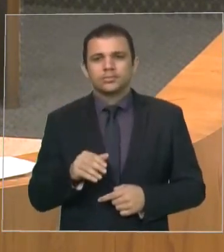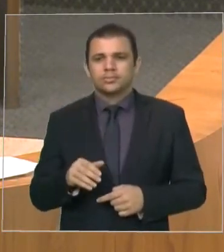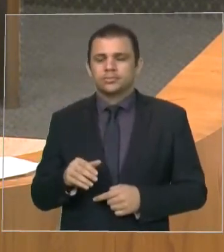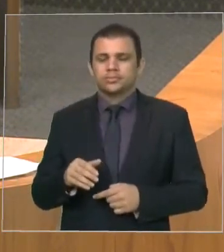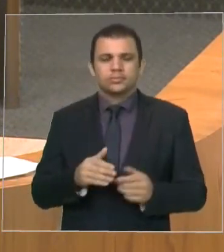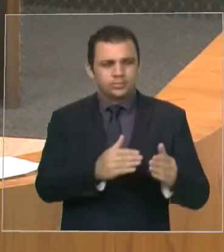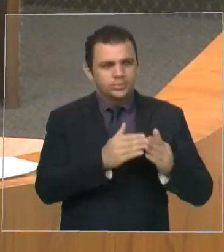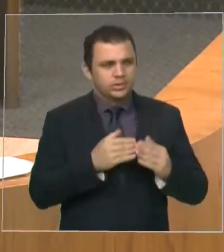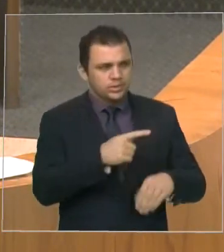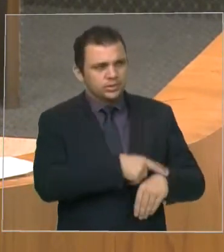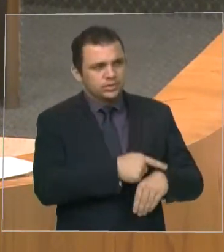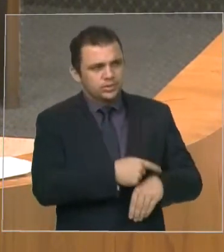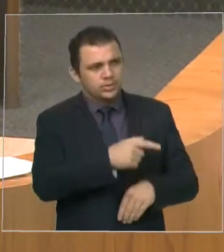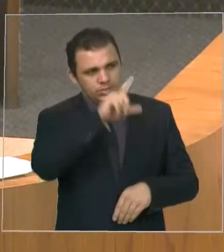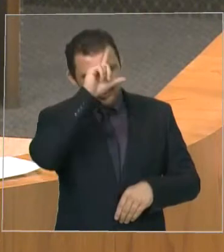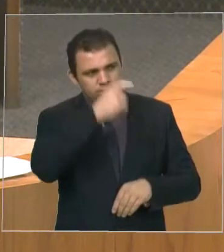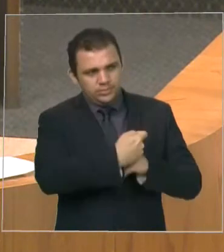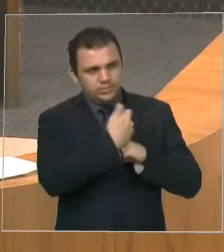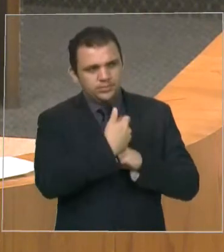e vê